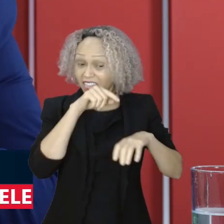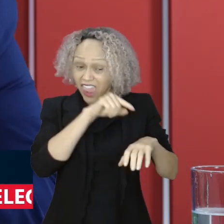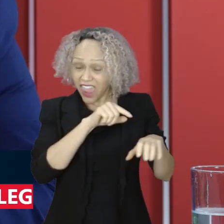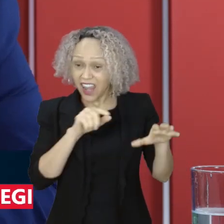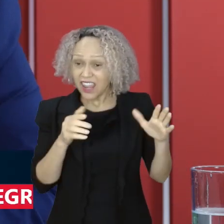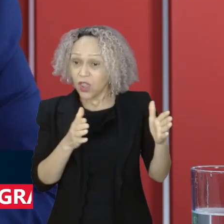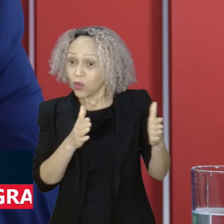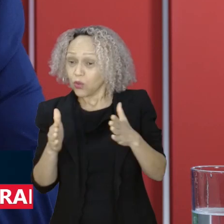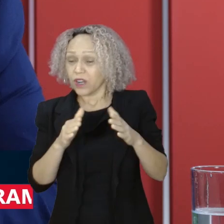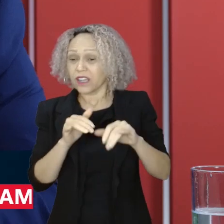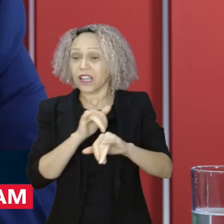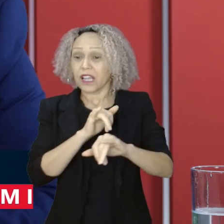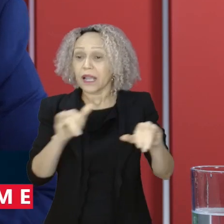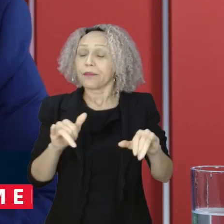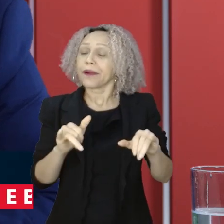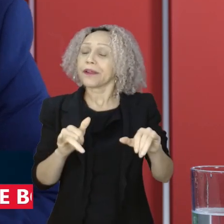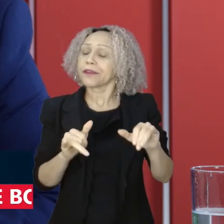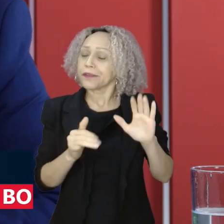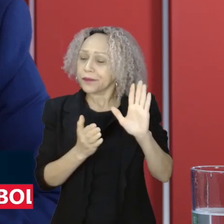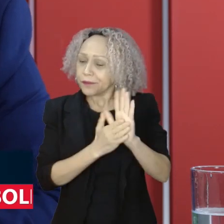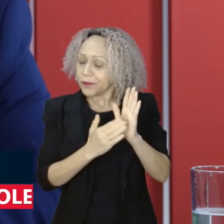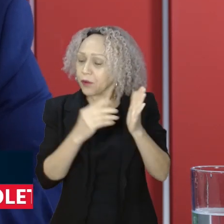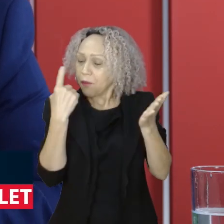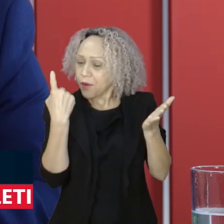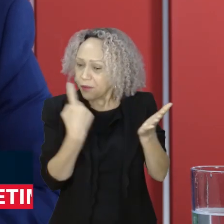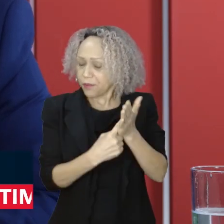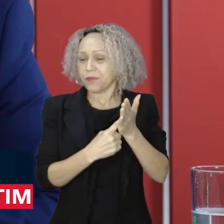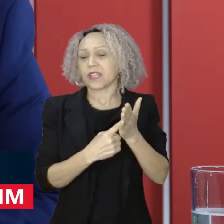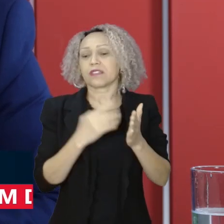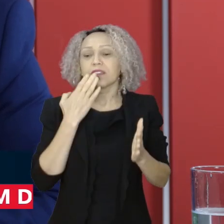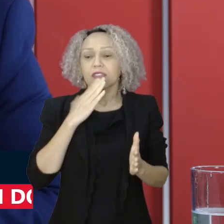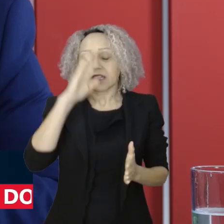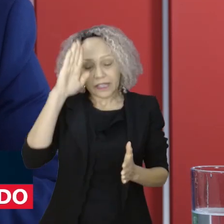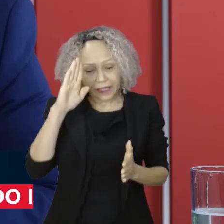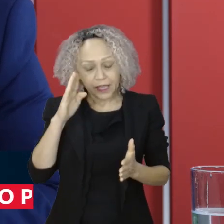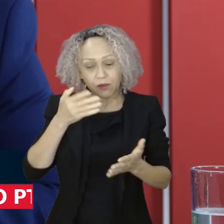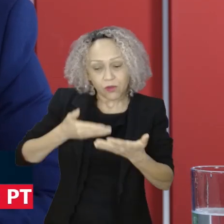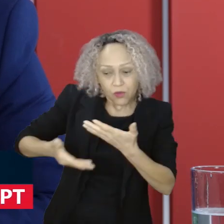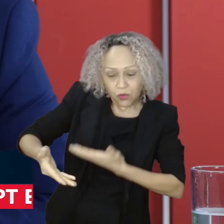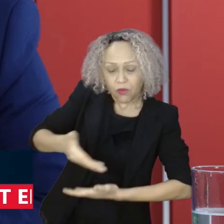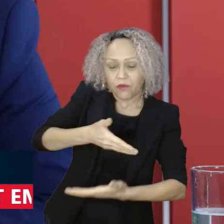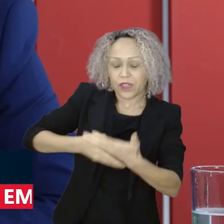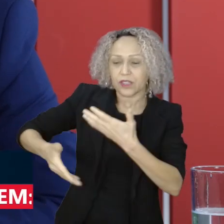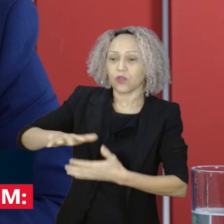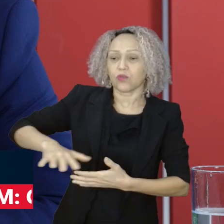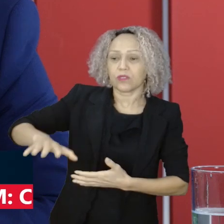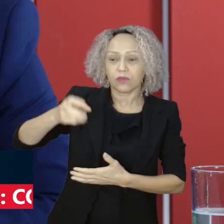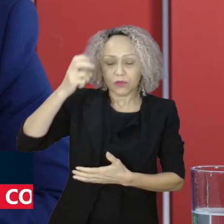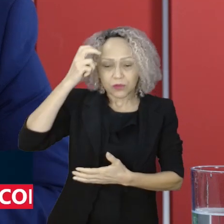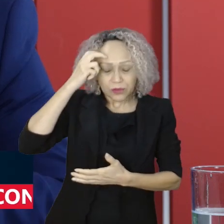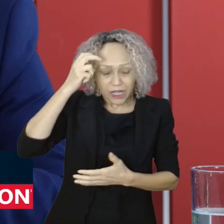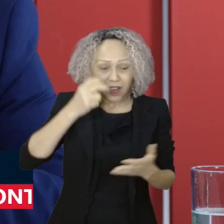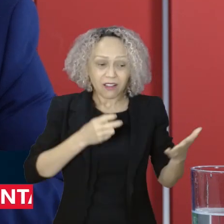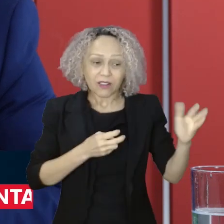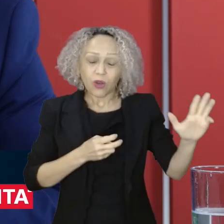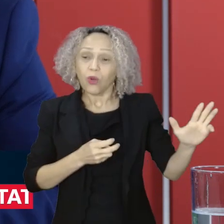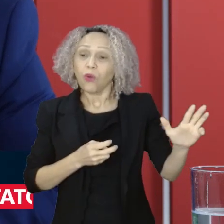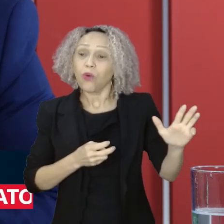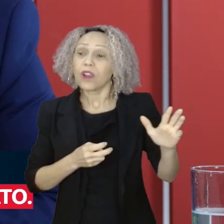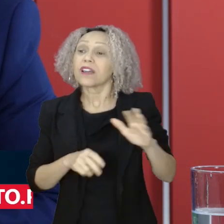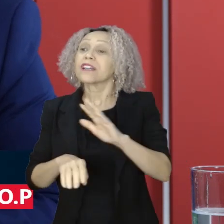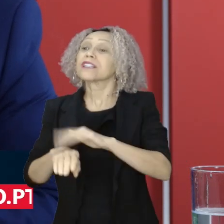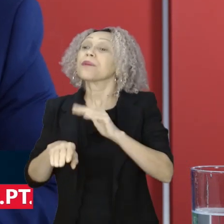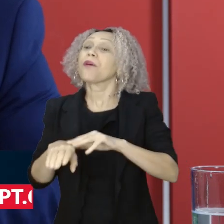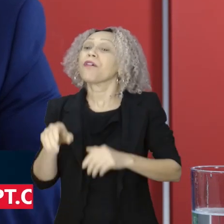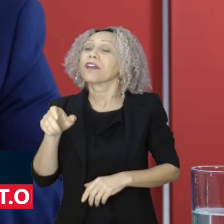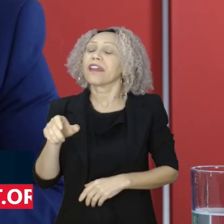passou o Brasil inteiro falando com o setor cultural, entendendo a importância disso, convocou a ministra Margarete Menezes, que é um símbolo da